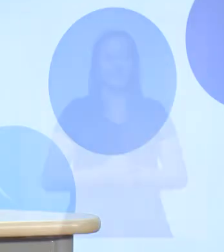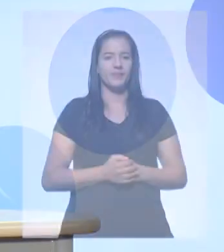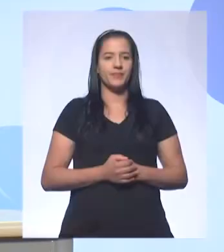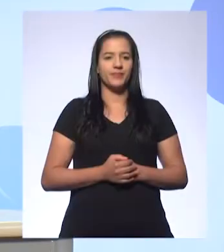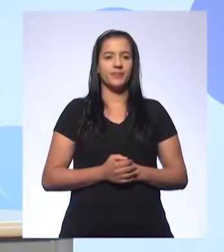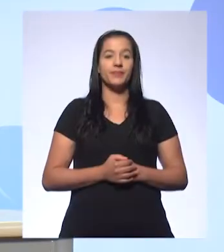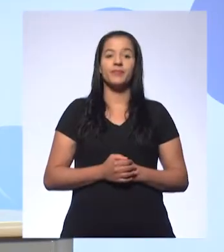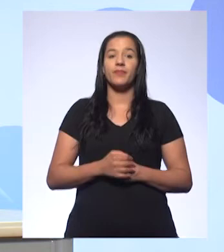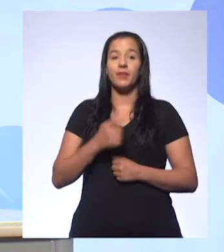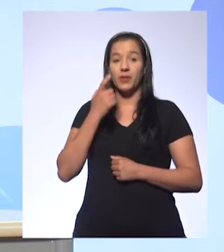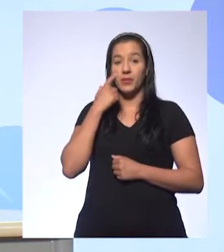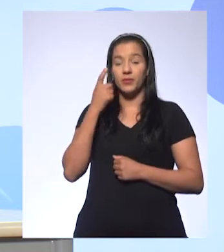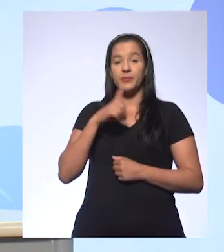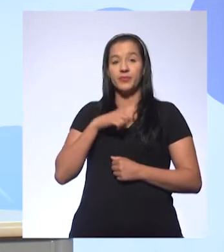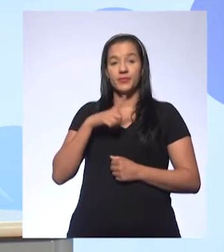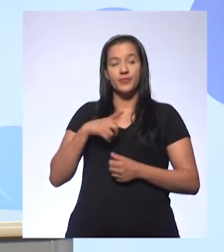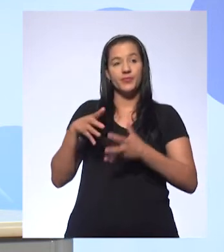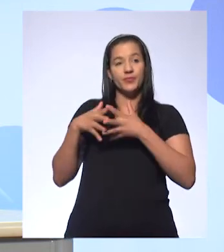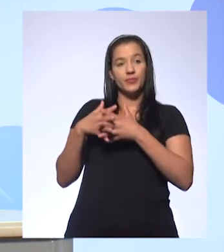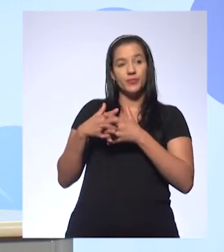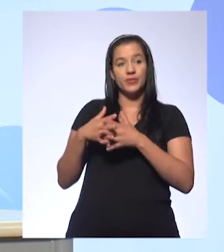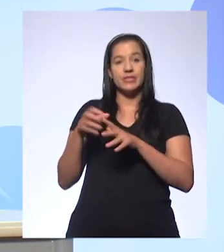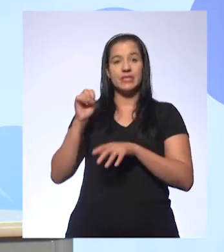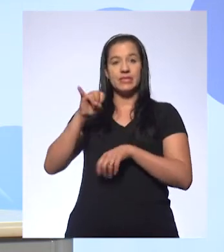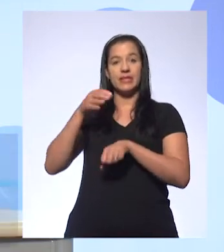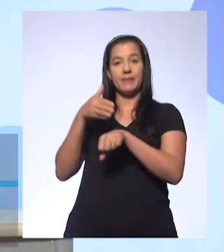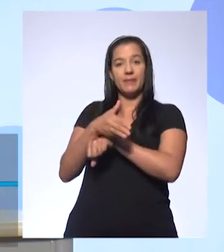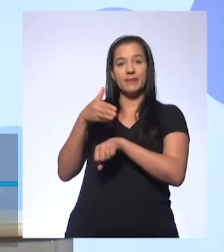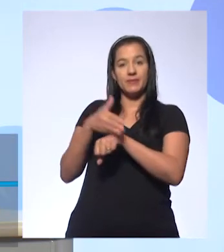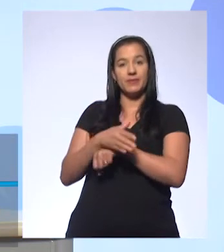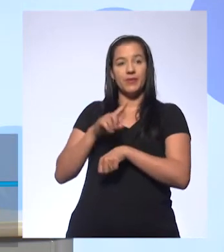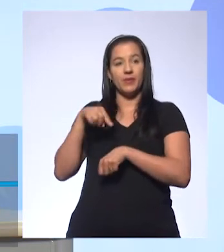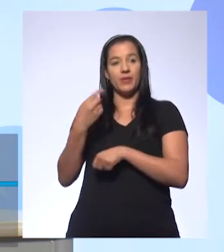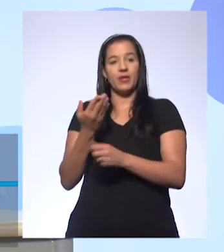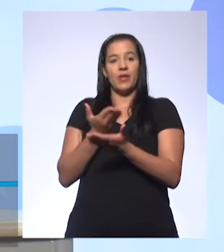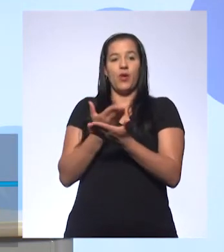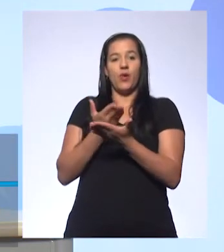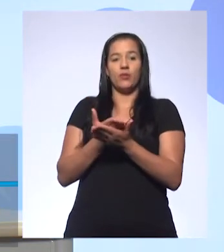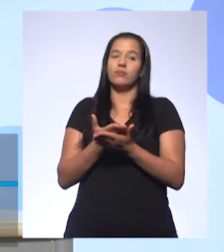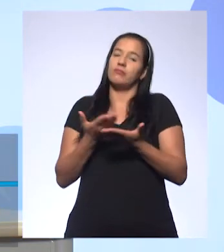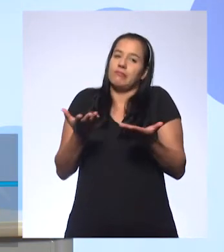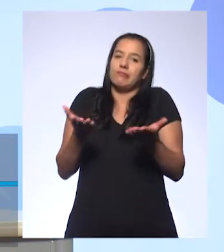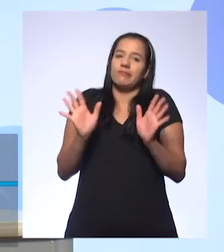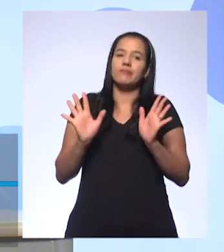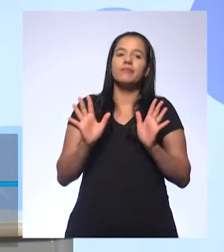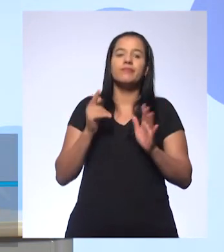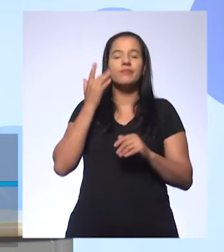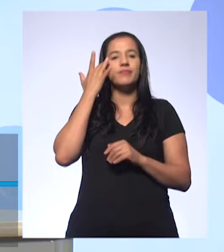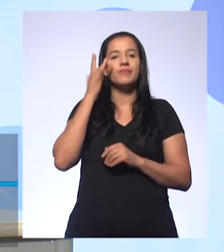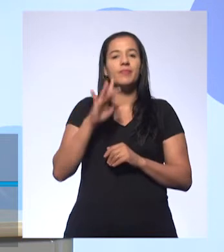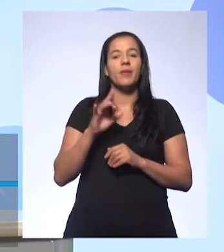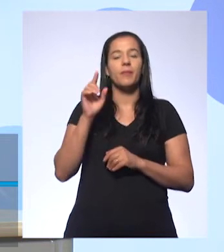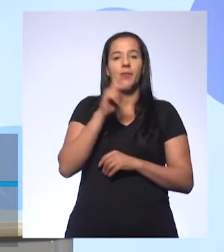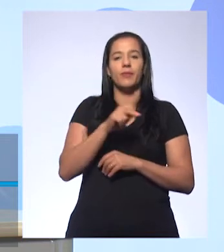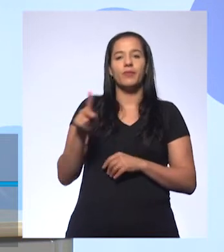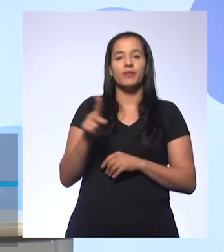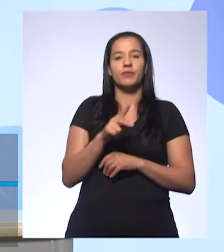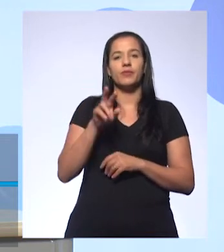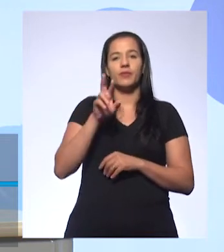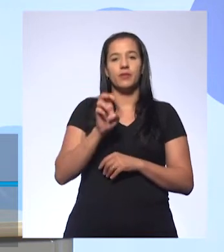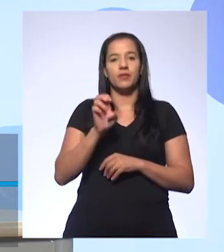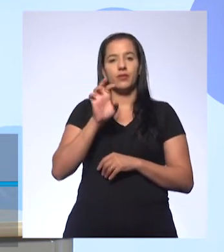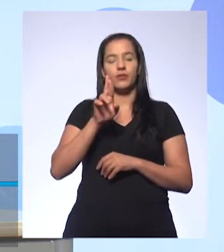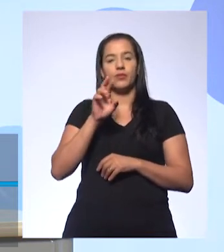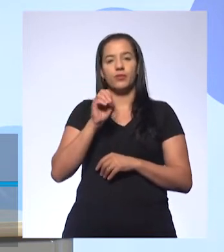Olha, professor, eu tive dúvidas aqui se essa participação é referente a essa aula. Eu espero que seja, da professora Ironildo, do professor, perdão,